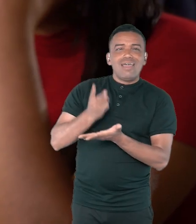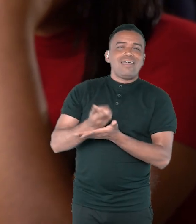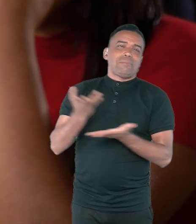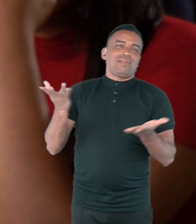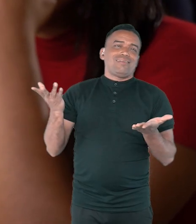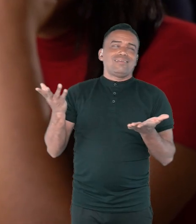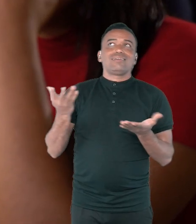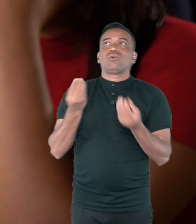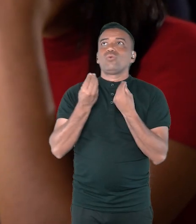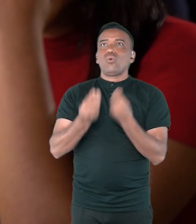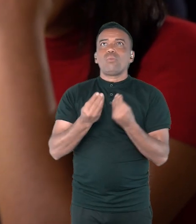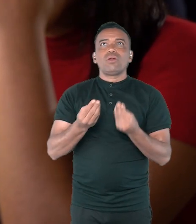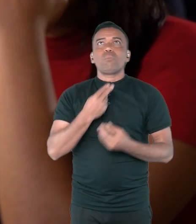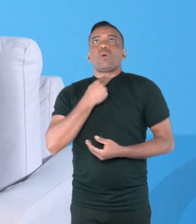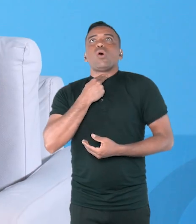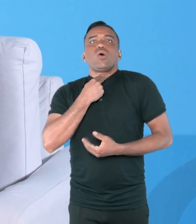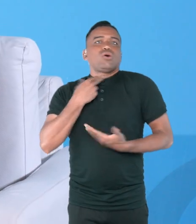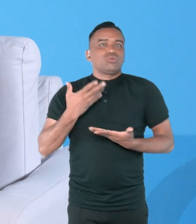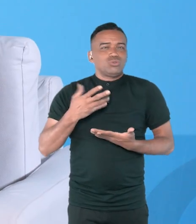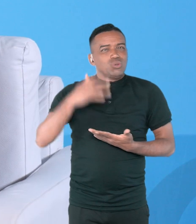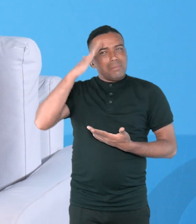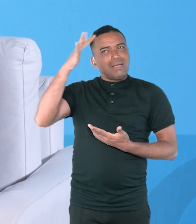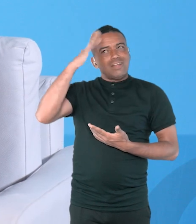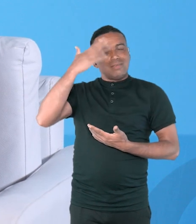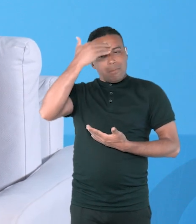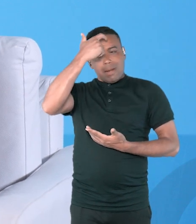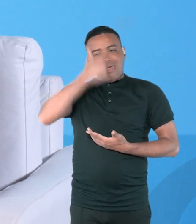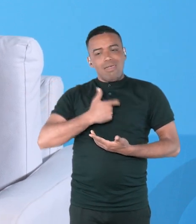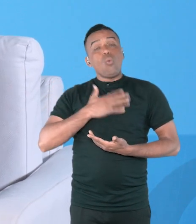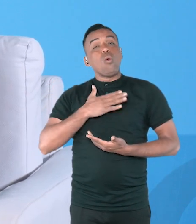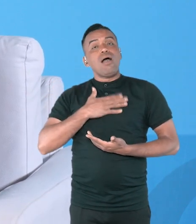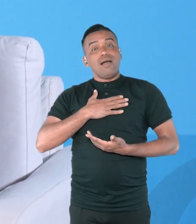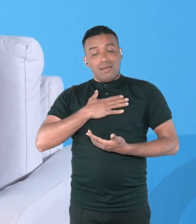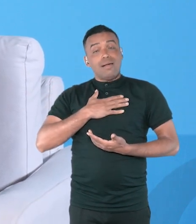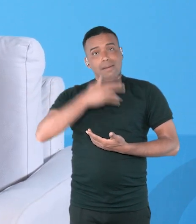Uma espectadora grava com o celular. Aquela que eu imaginei.